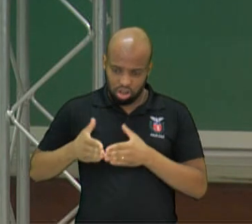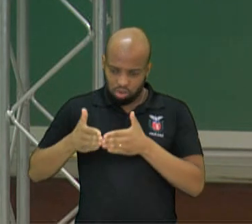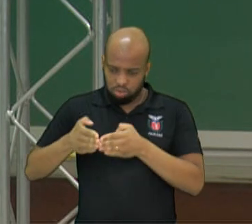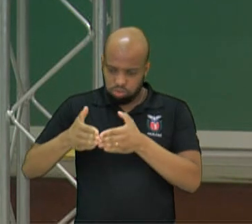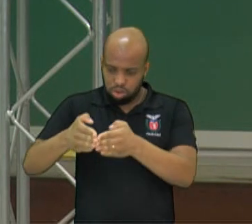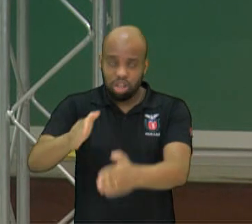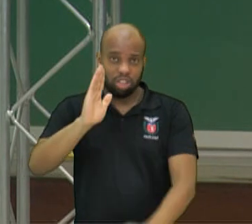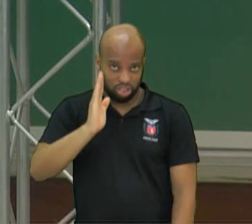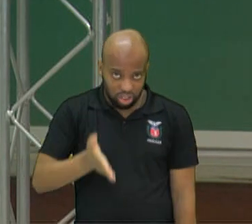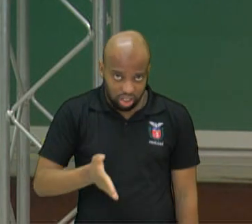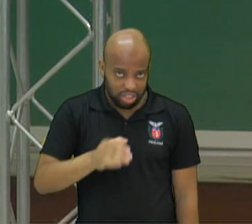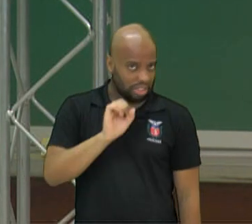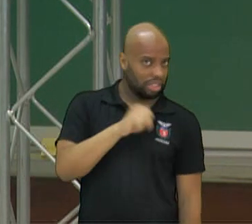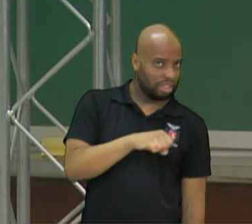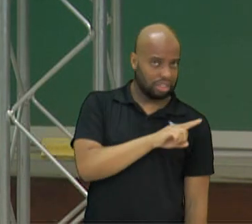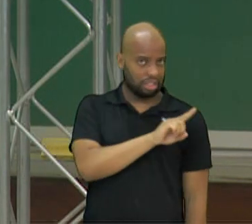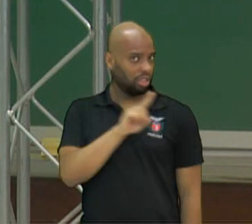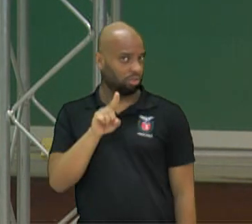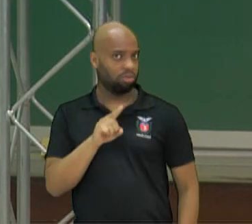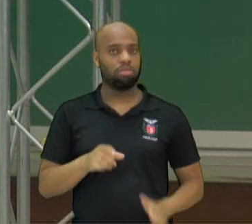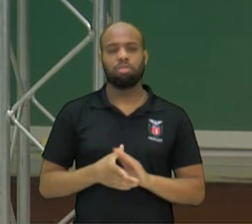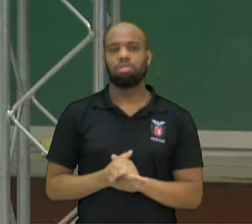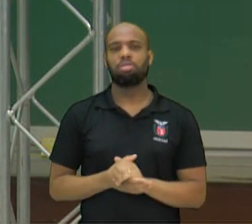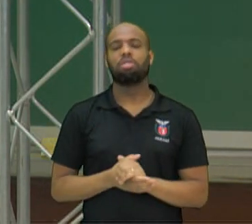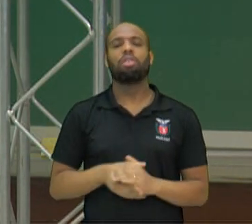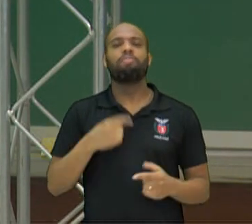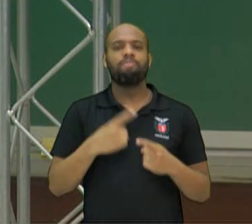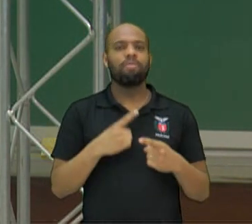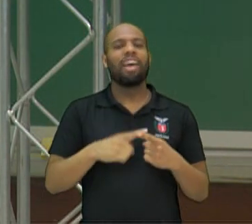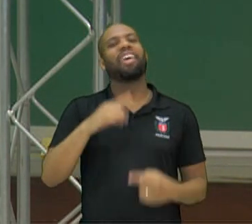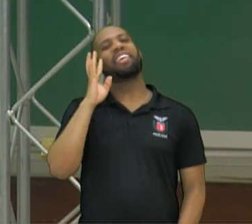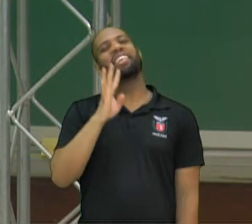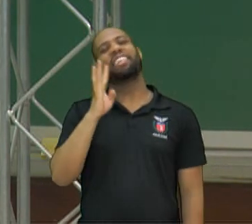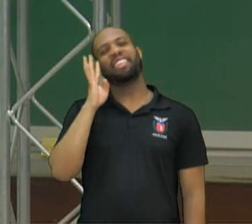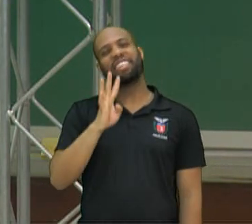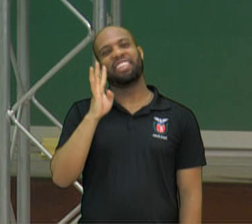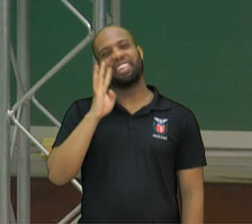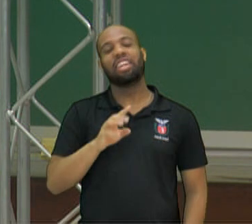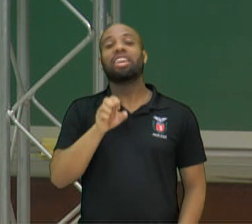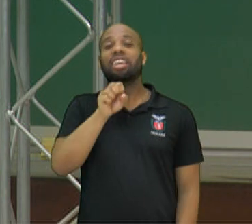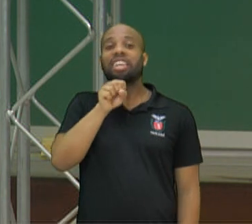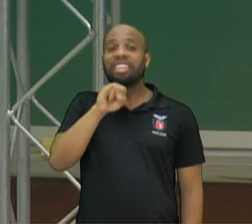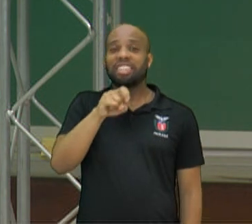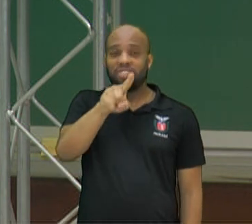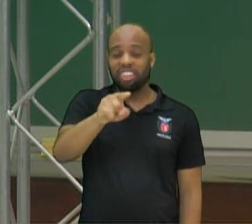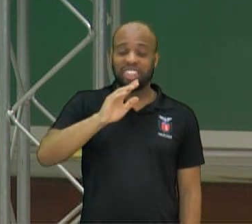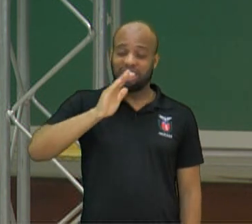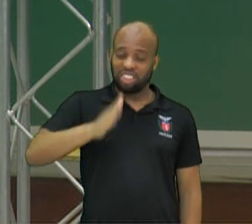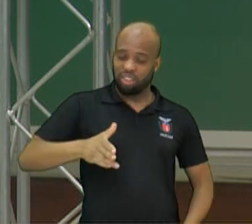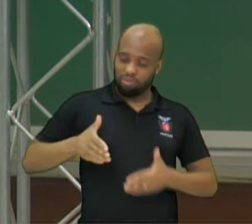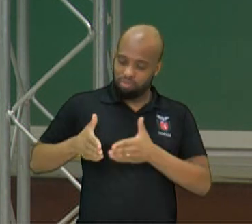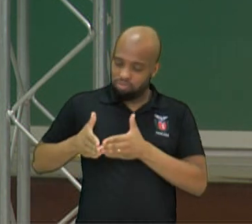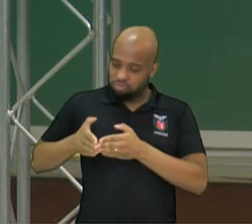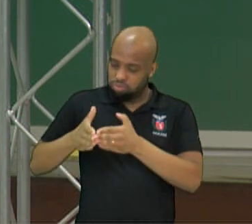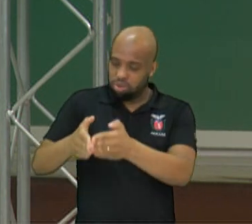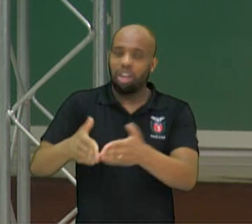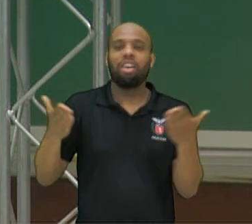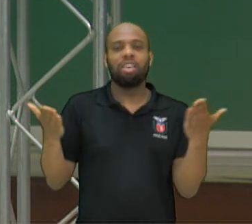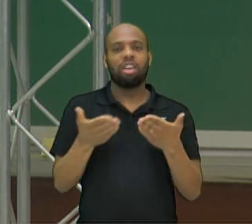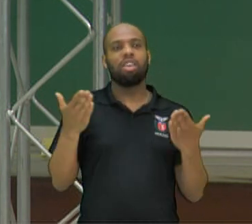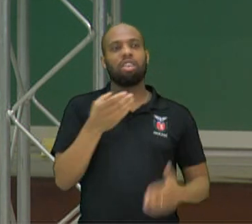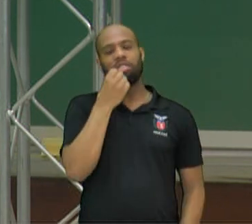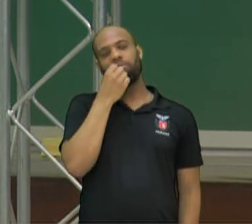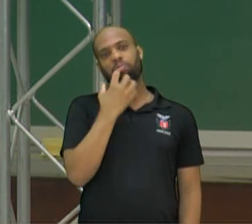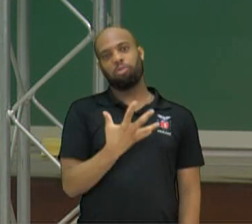Sim ou não? É muito legal, gente. Quem já navegou, então vale